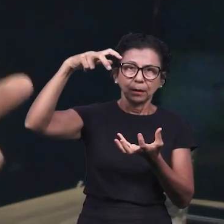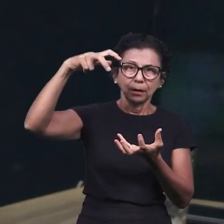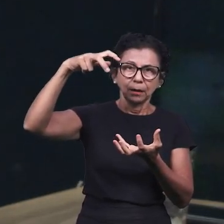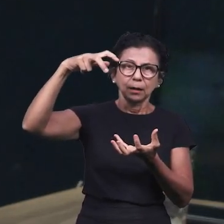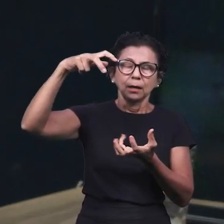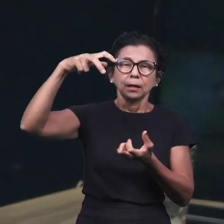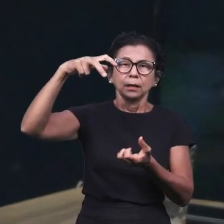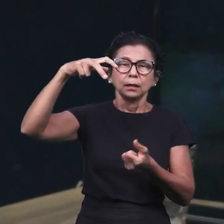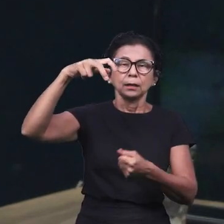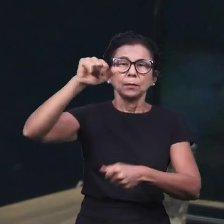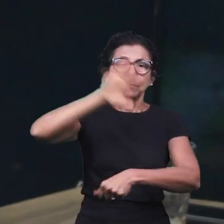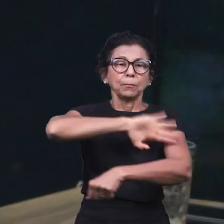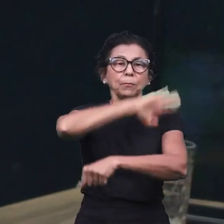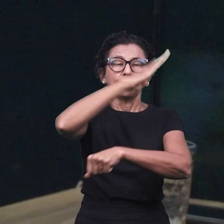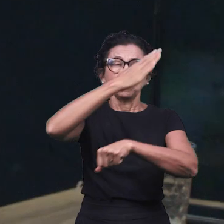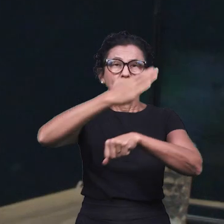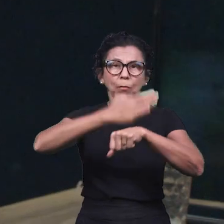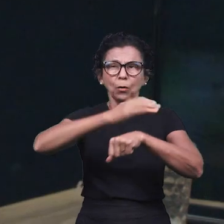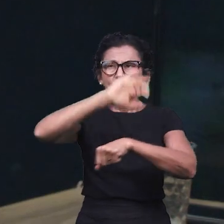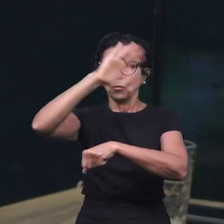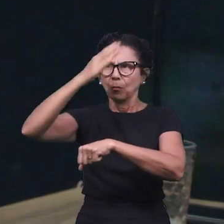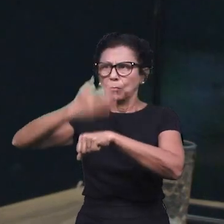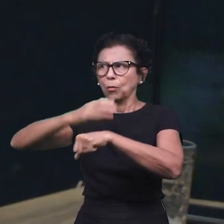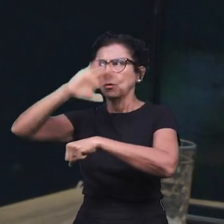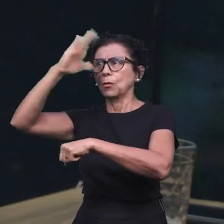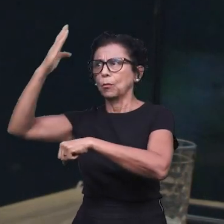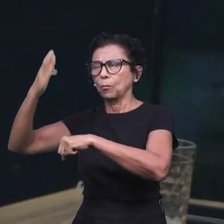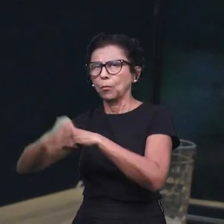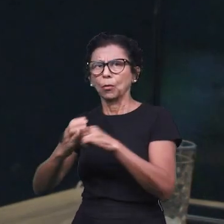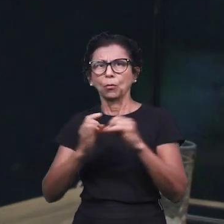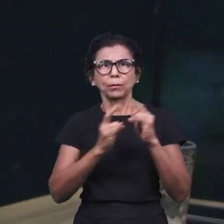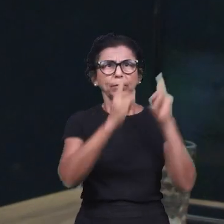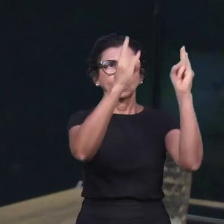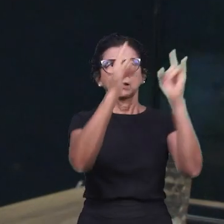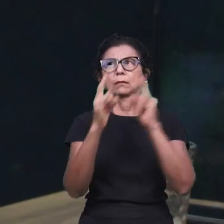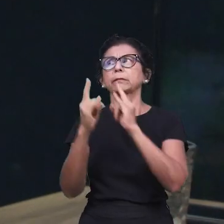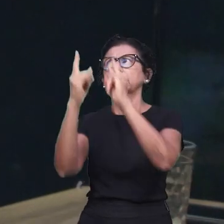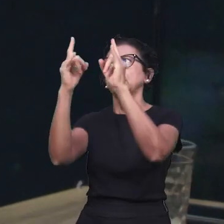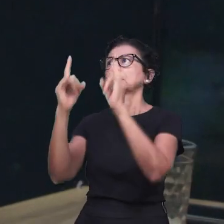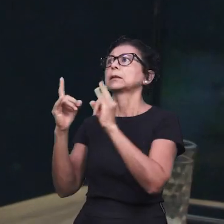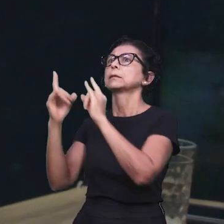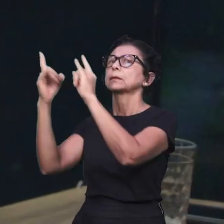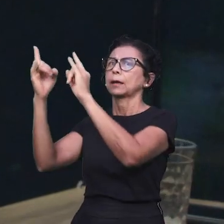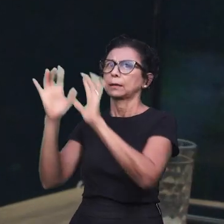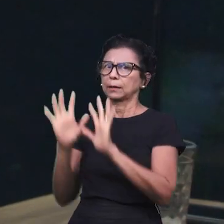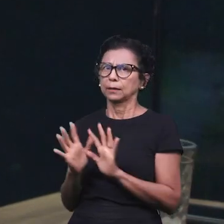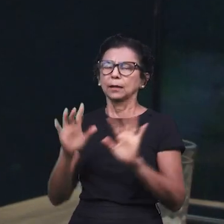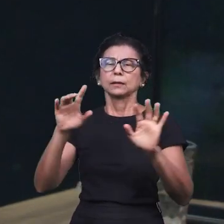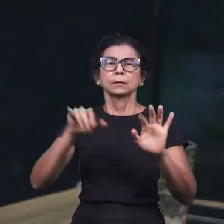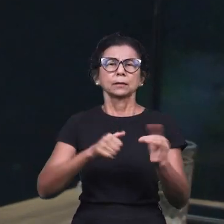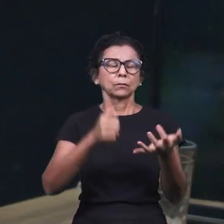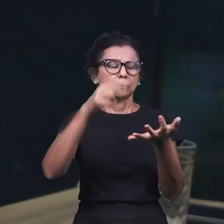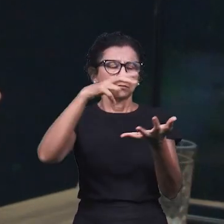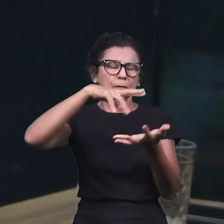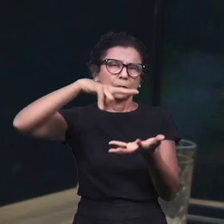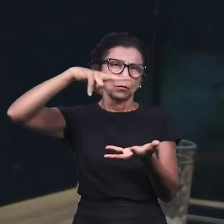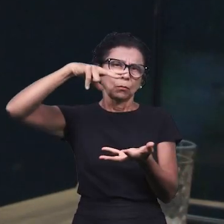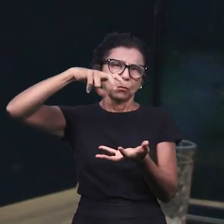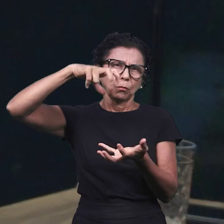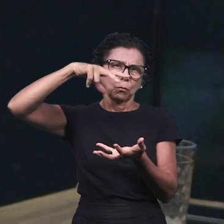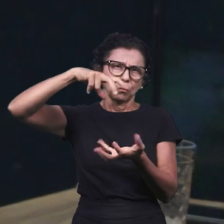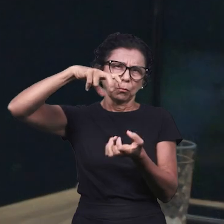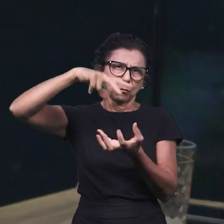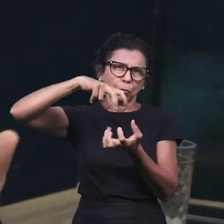tecnologicamente, a explicação final dele mostra que nós estamos à frente, né? E tudo Sim. isso é a mão do